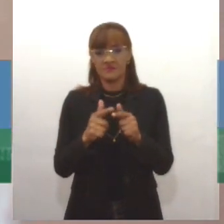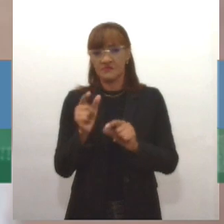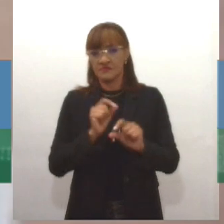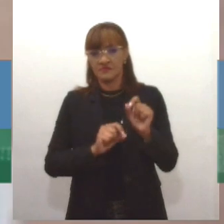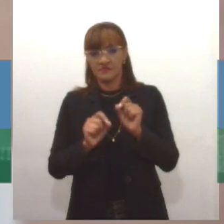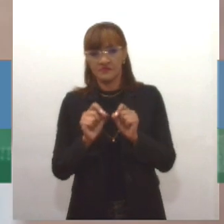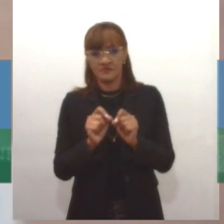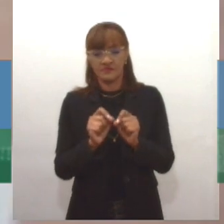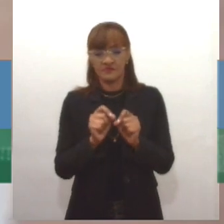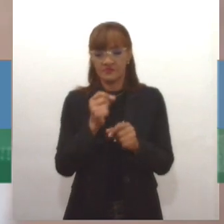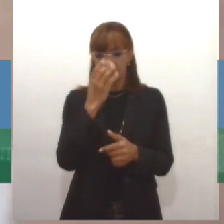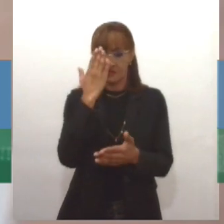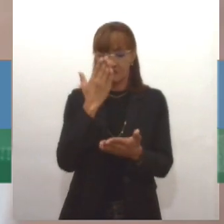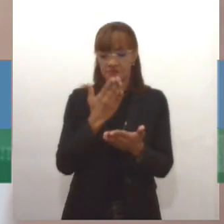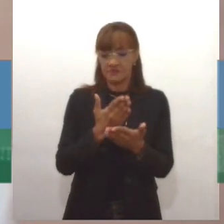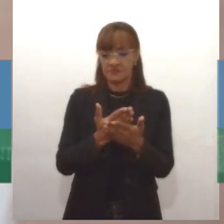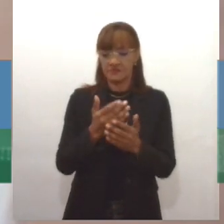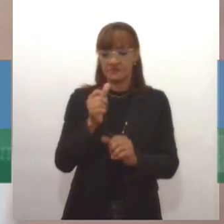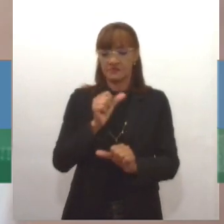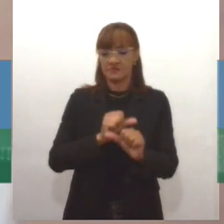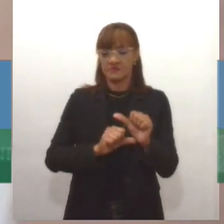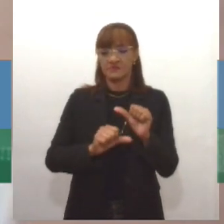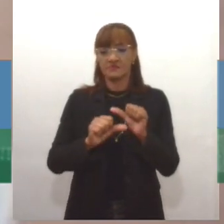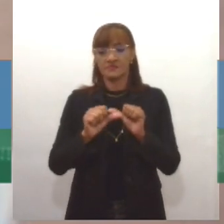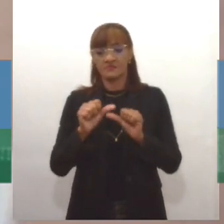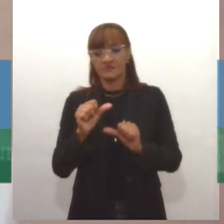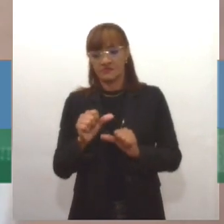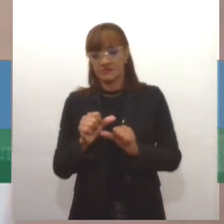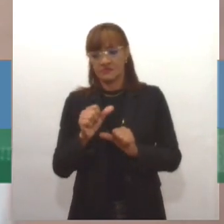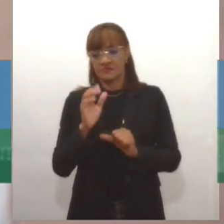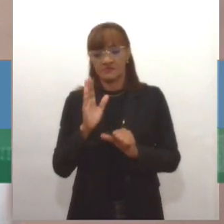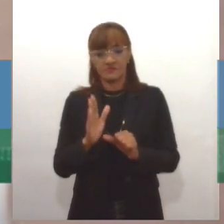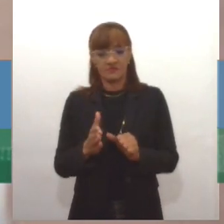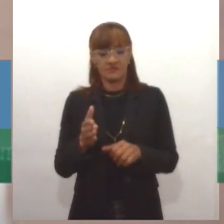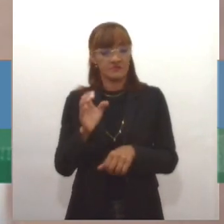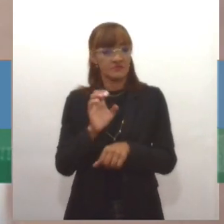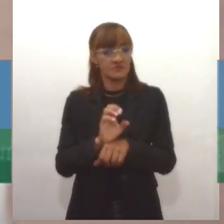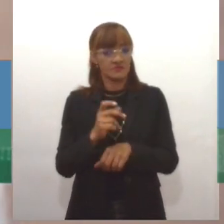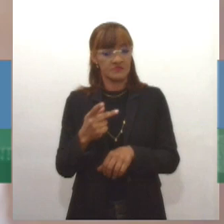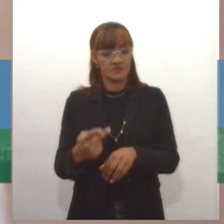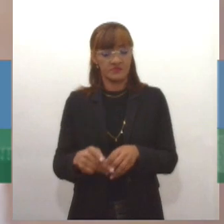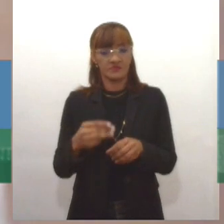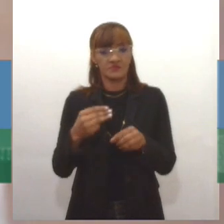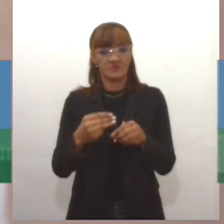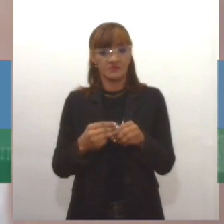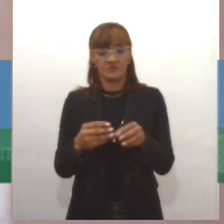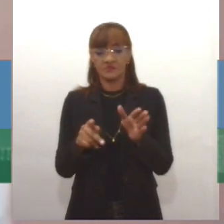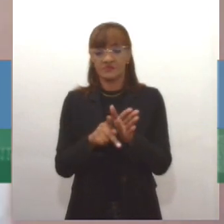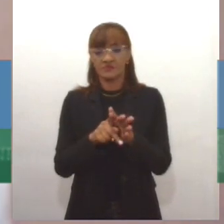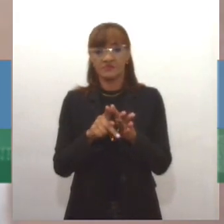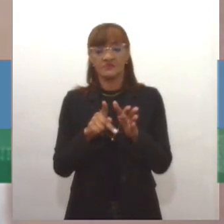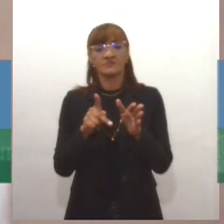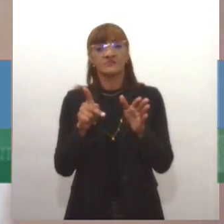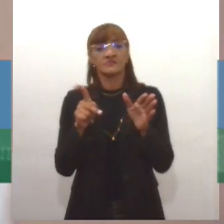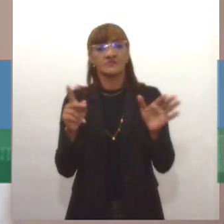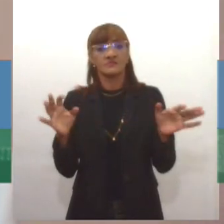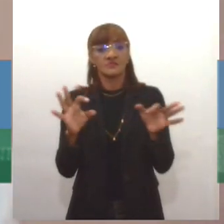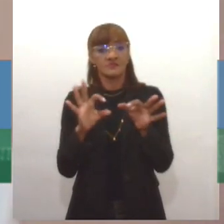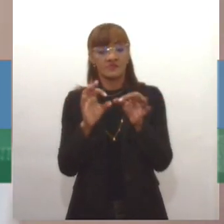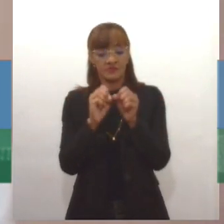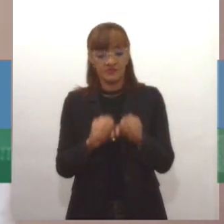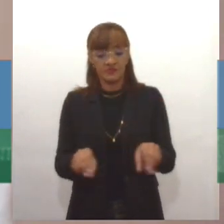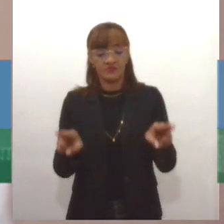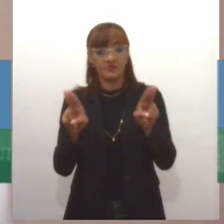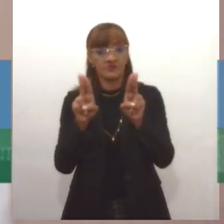nos resultados primários dos estados, dos municípios, da própria União, né? Na dívida, que